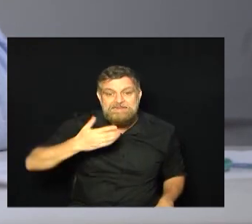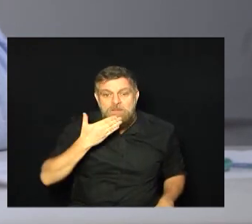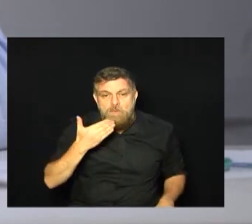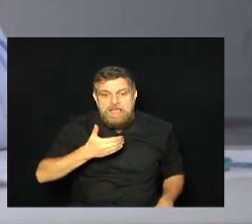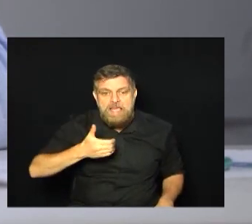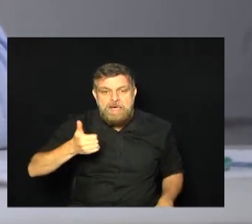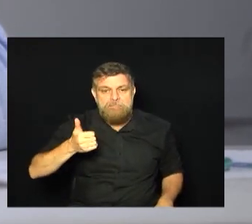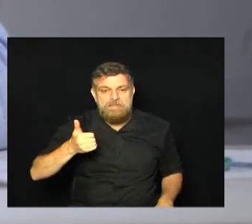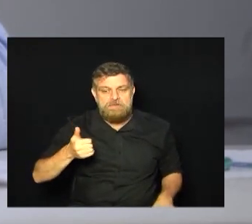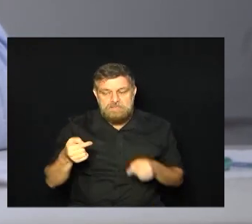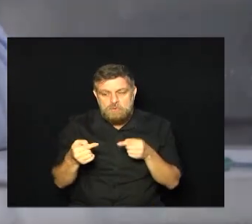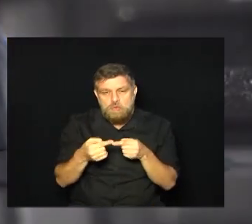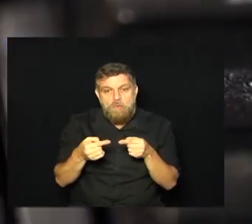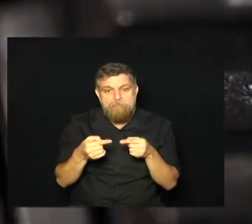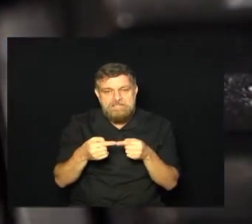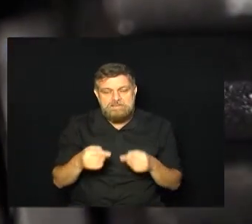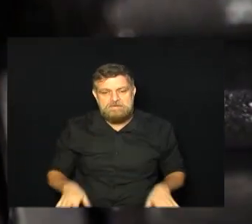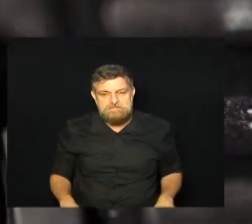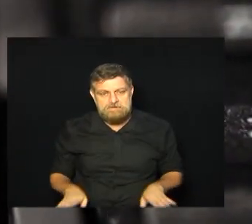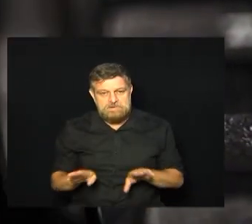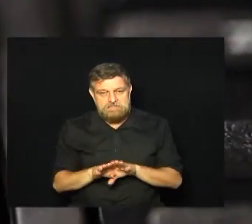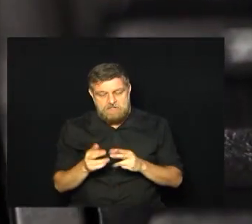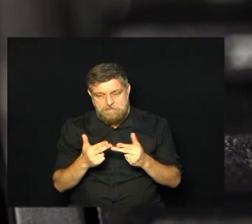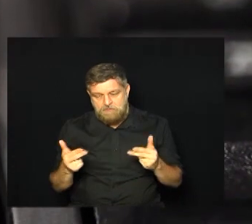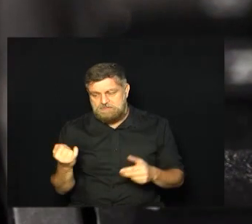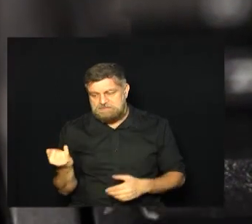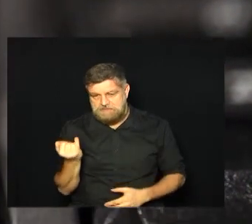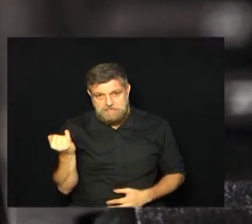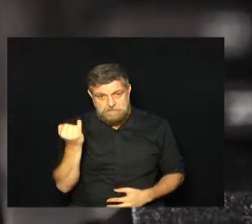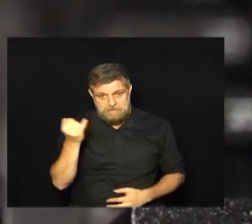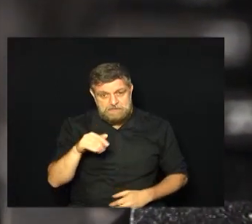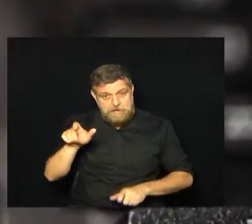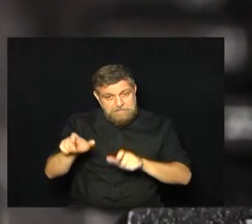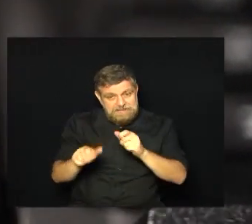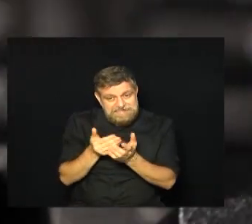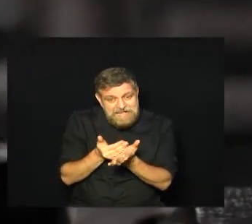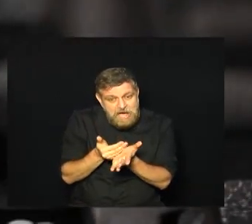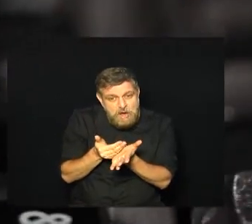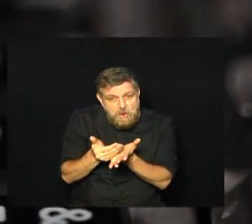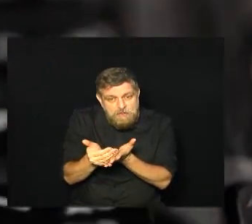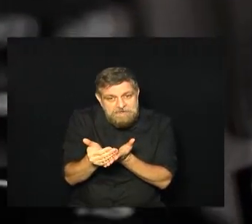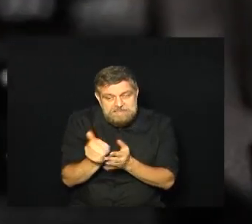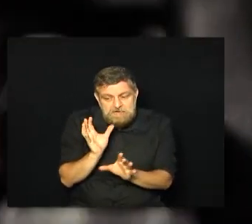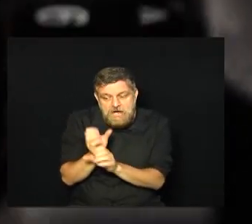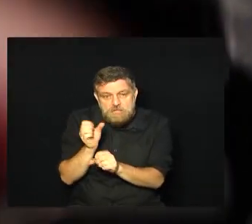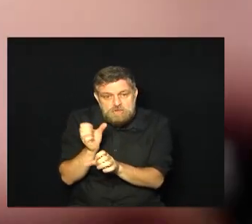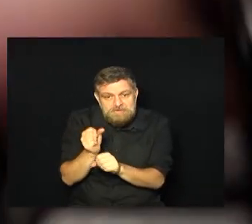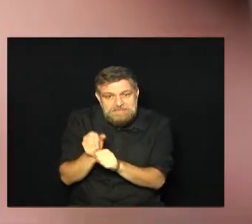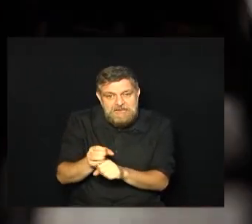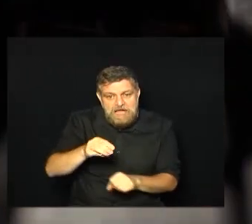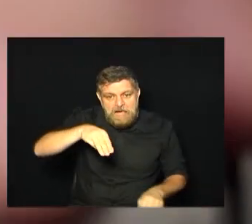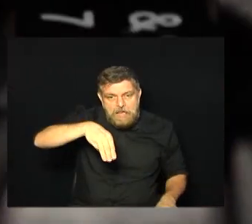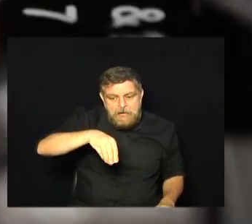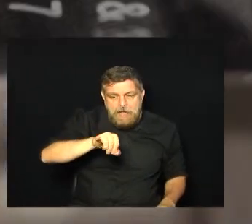essa necessidade dela. E uma outra coisa que eu acho que é importante, principalmente para quem está começando a estar juntando milhas, é você não pegar